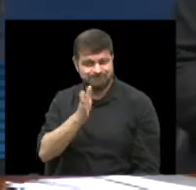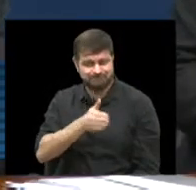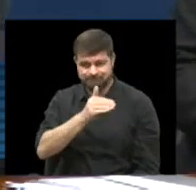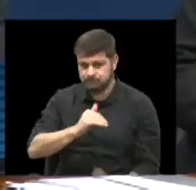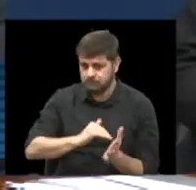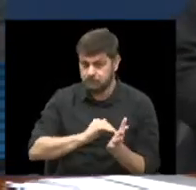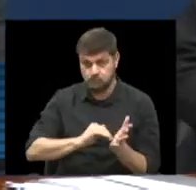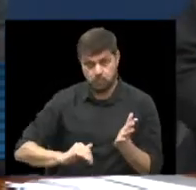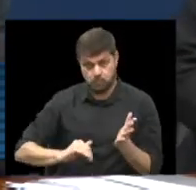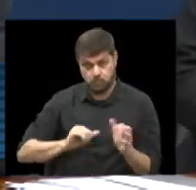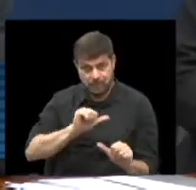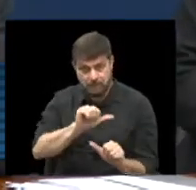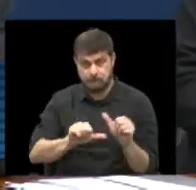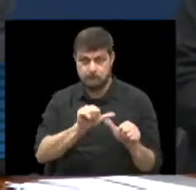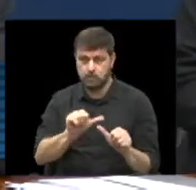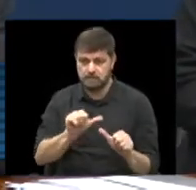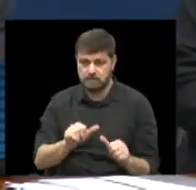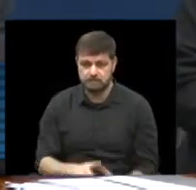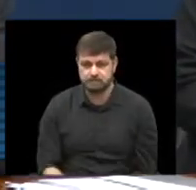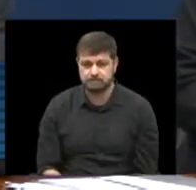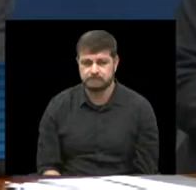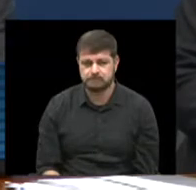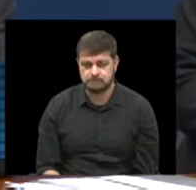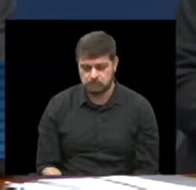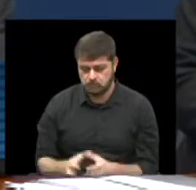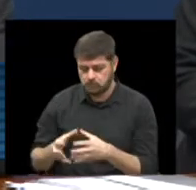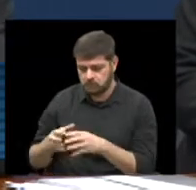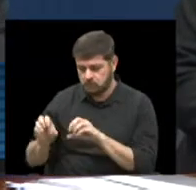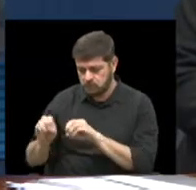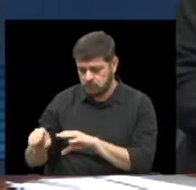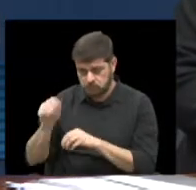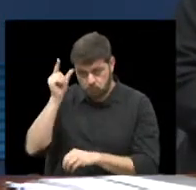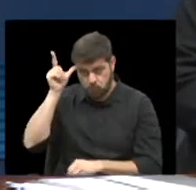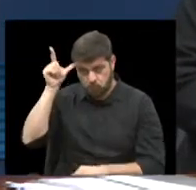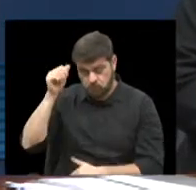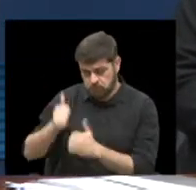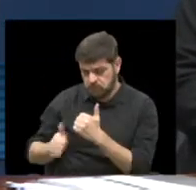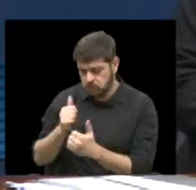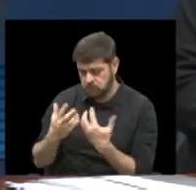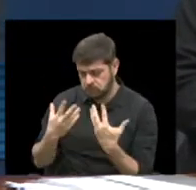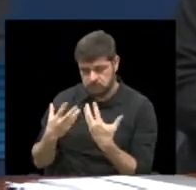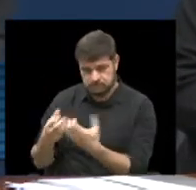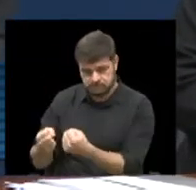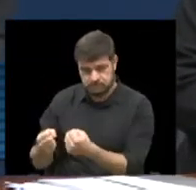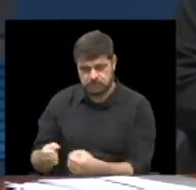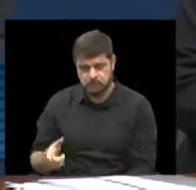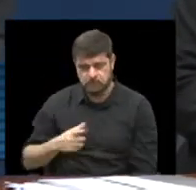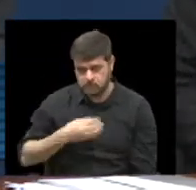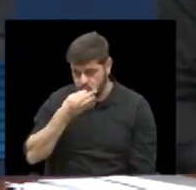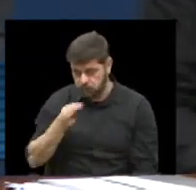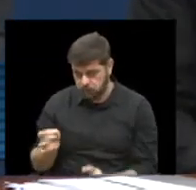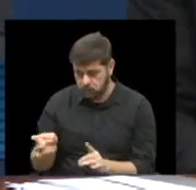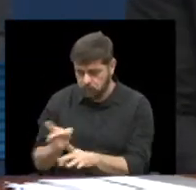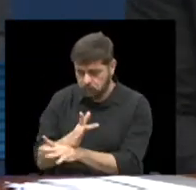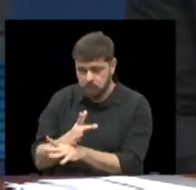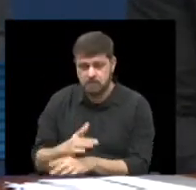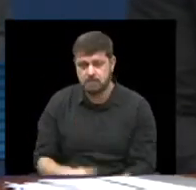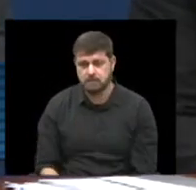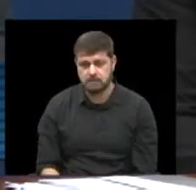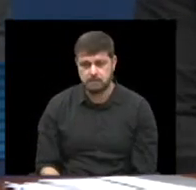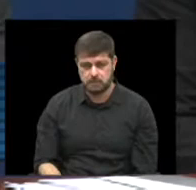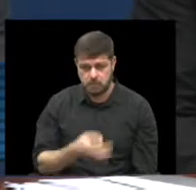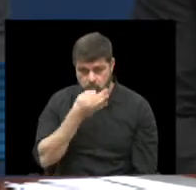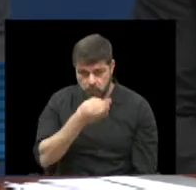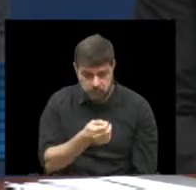Campinas. Parecer da Comissão de Educação, Cultura e Esporte favorável, com parecer favorável e não